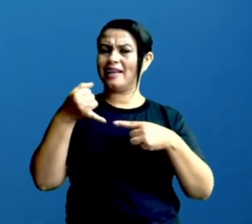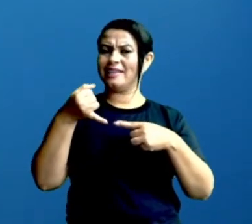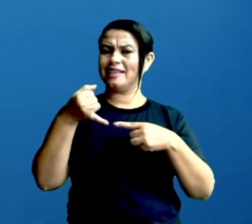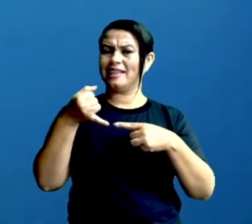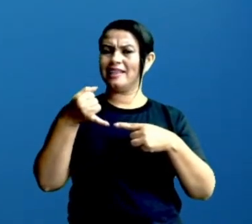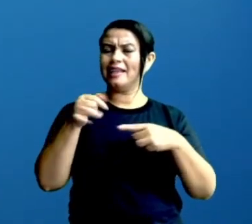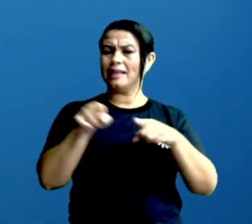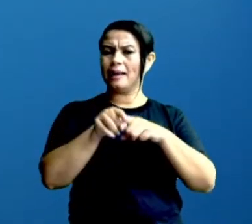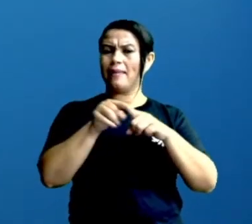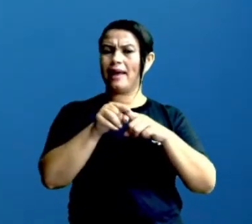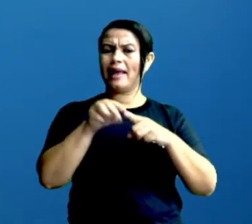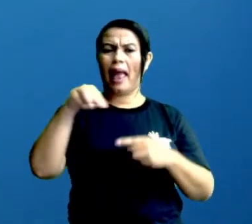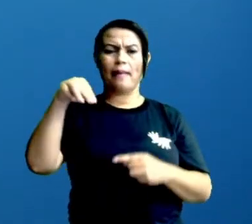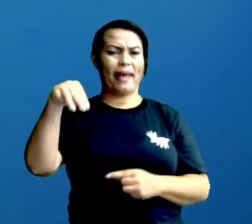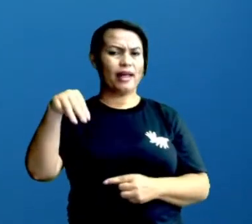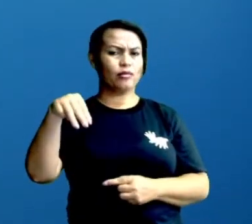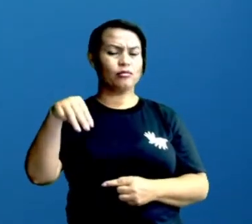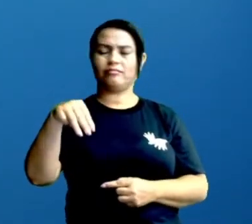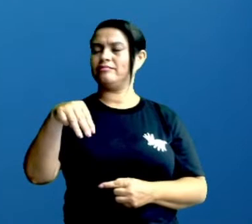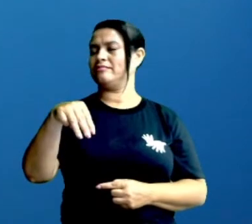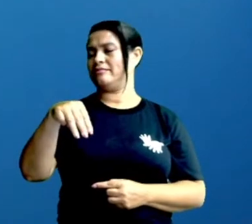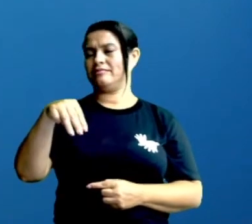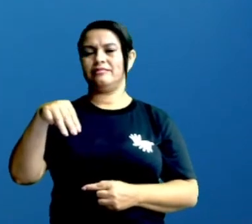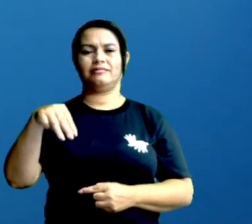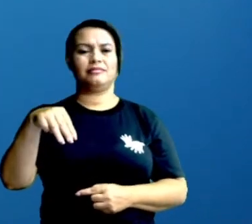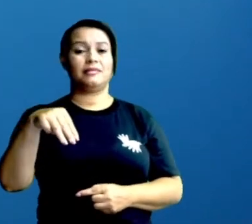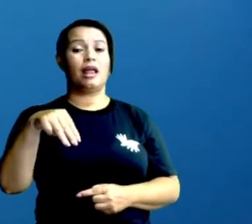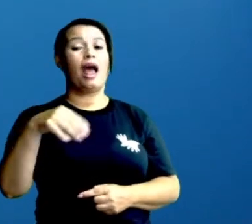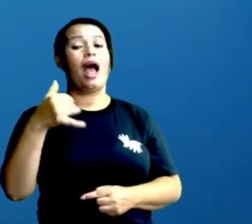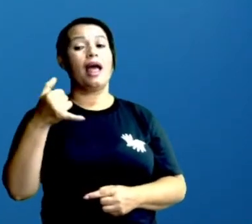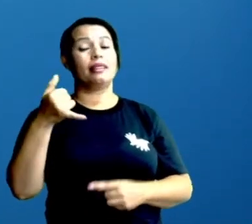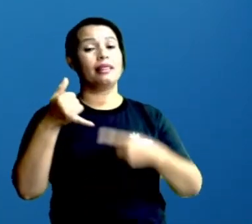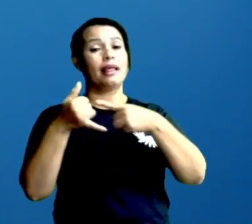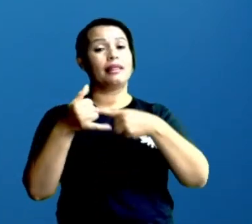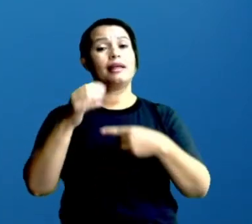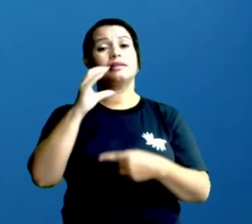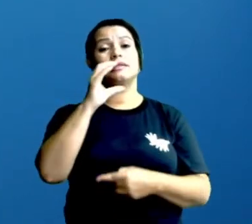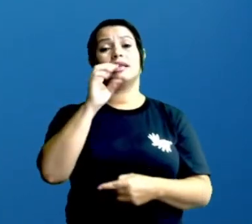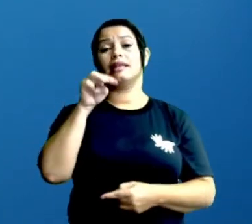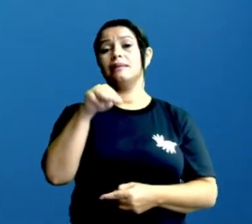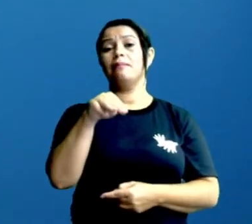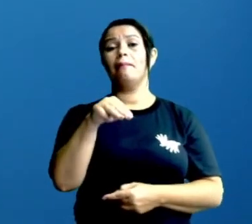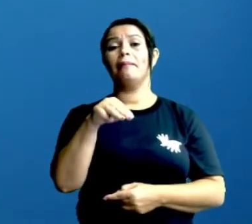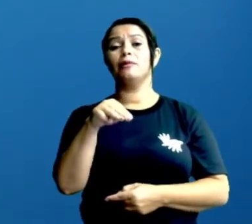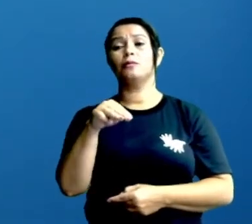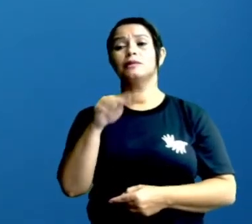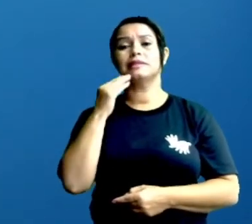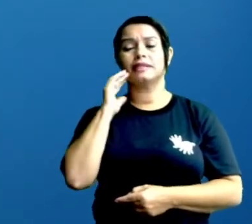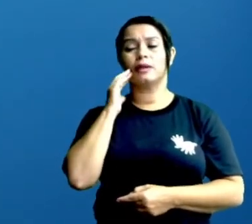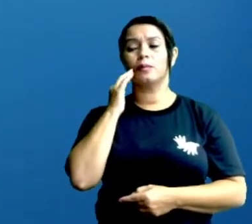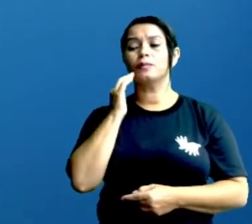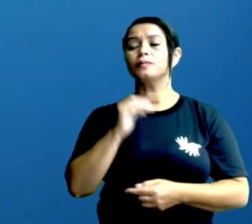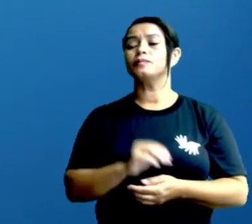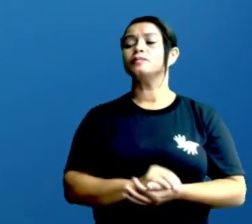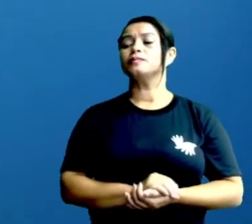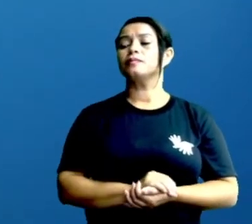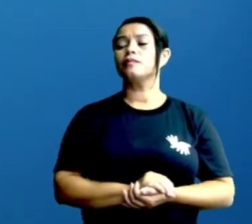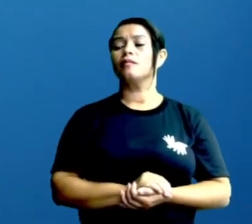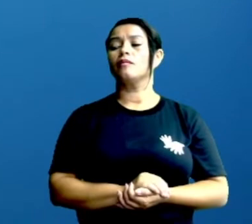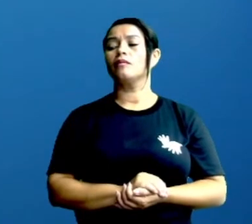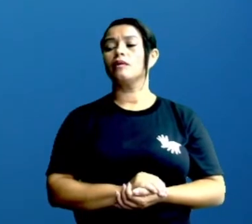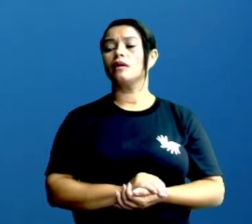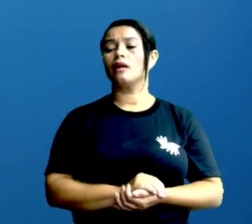caneta em metros? Não, né? Eu vou medir essa caneta em centímetros. Não é